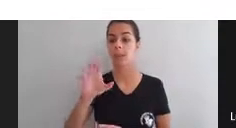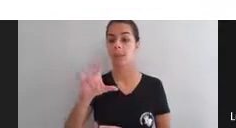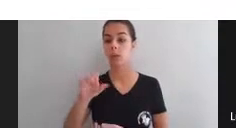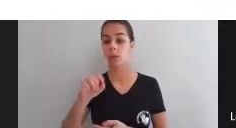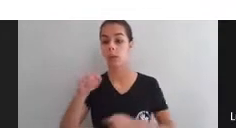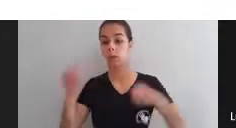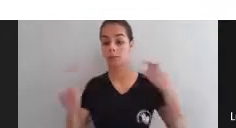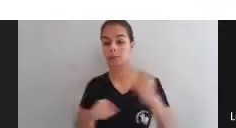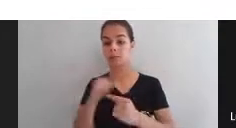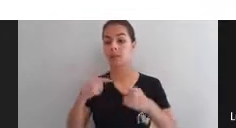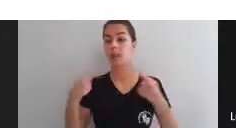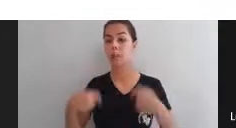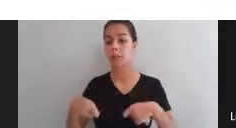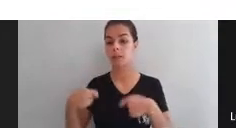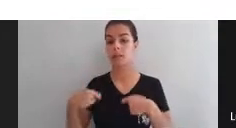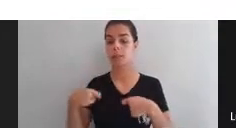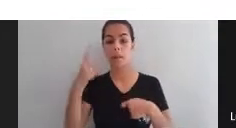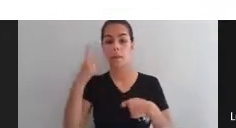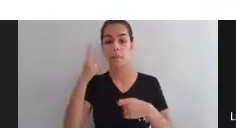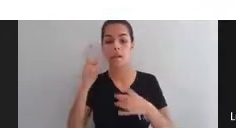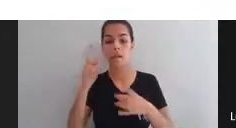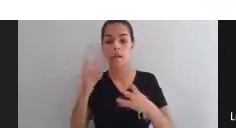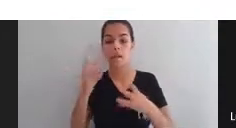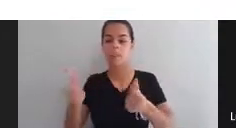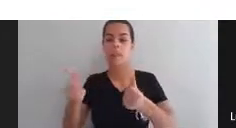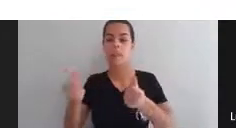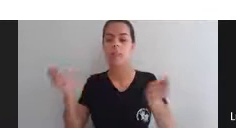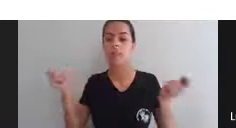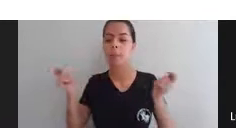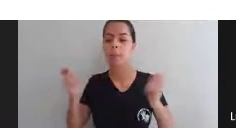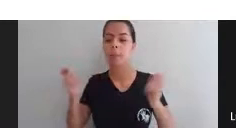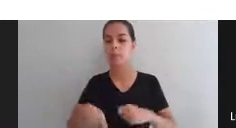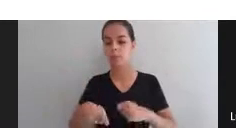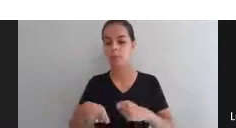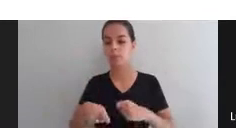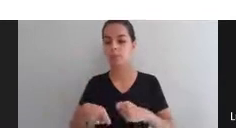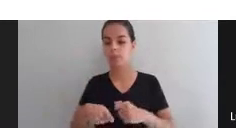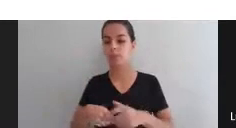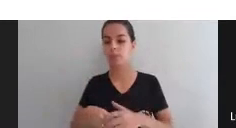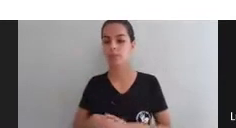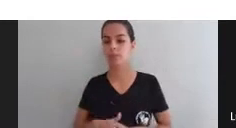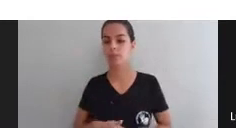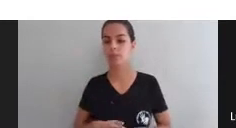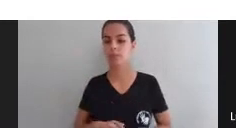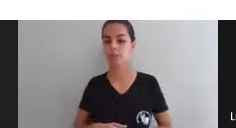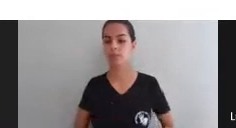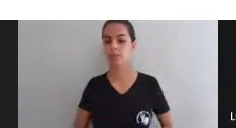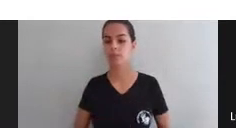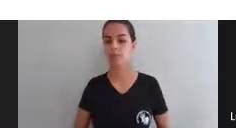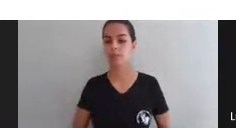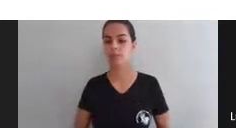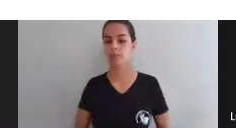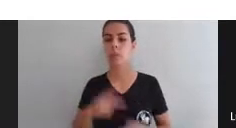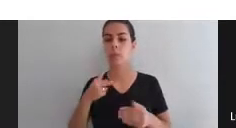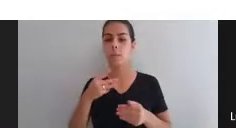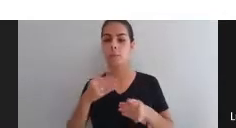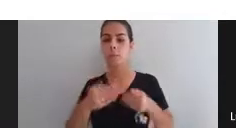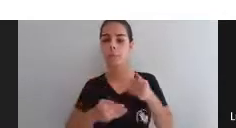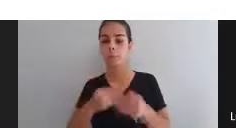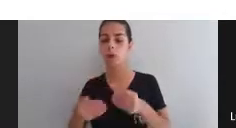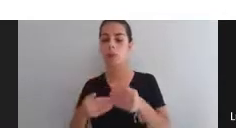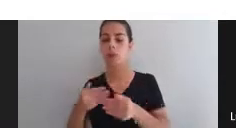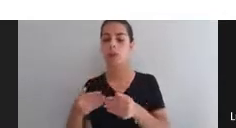ter para ser o mais eficiente o possível, dado que os